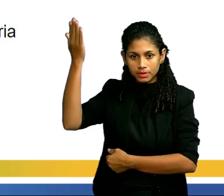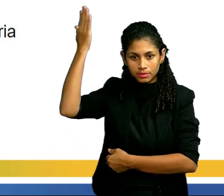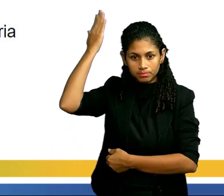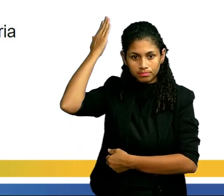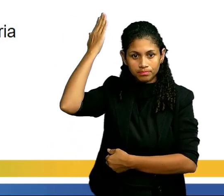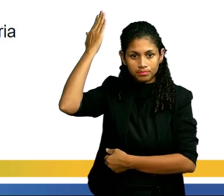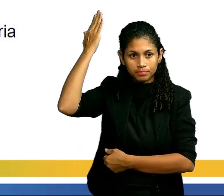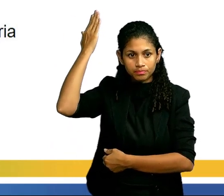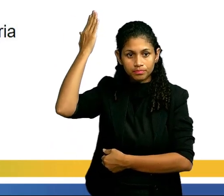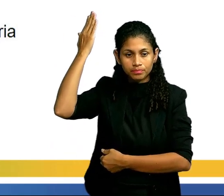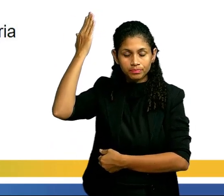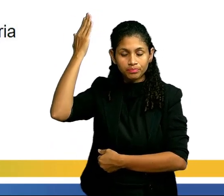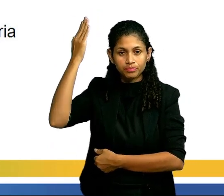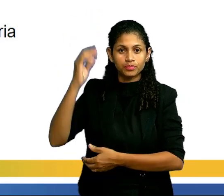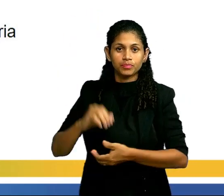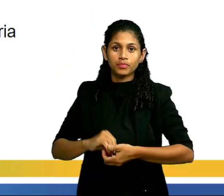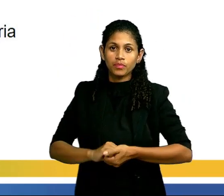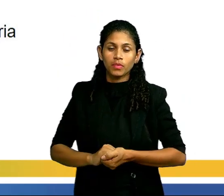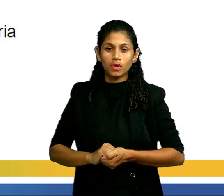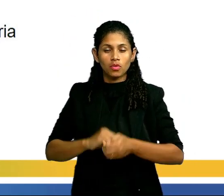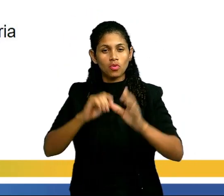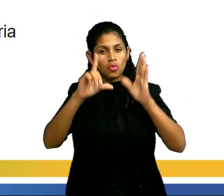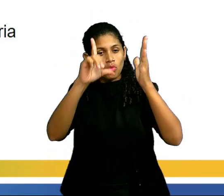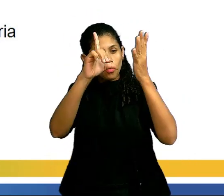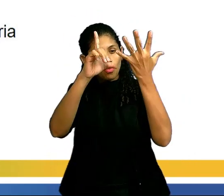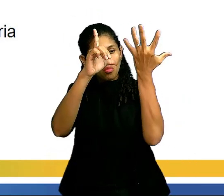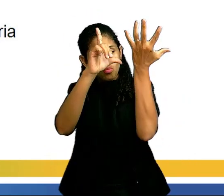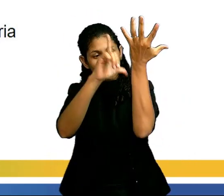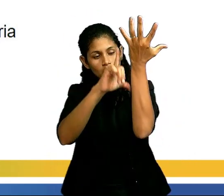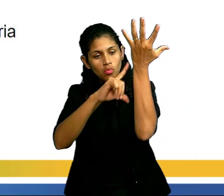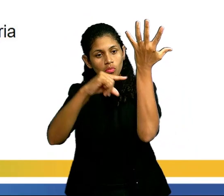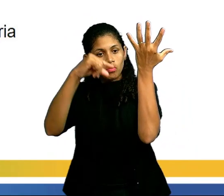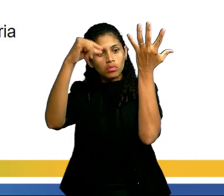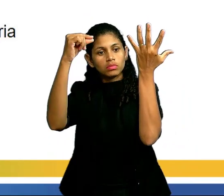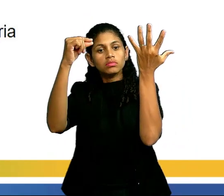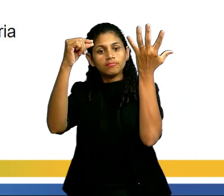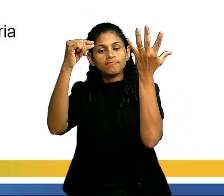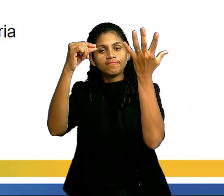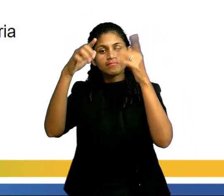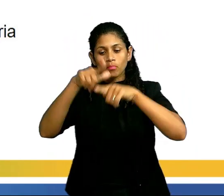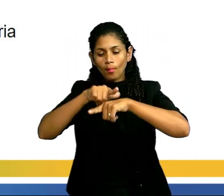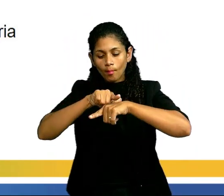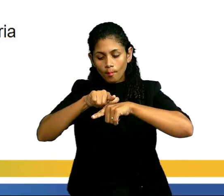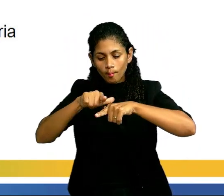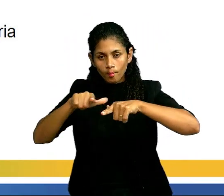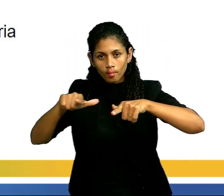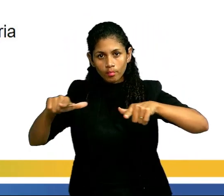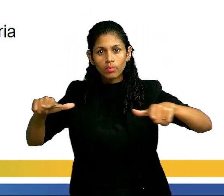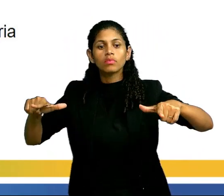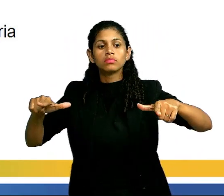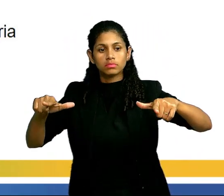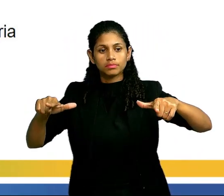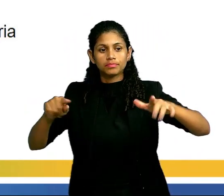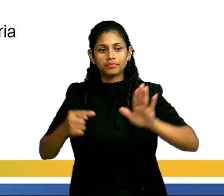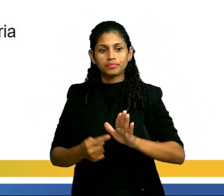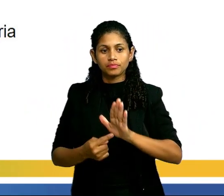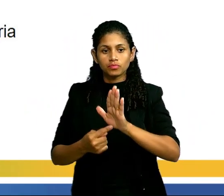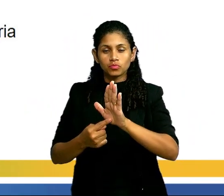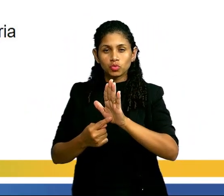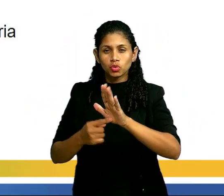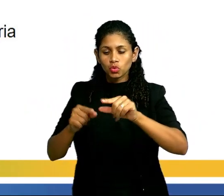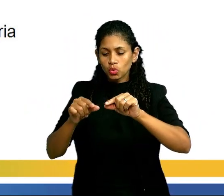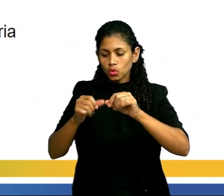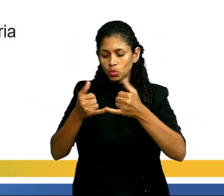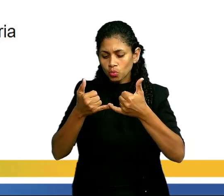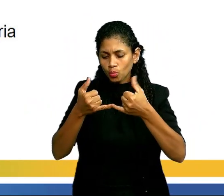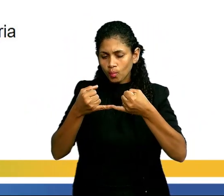carbono constituído por uma folha planar, um arranjo bidimensional, de átomos de carbonos compactados e com a espessura de apenas